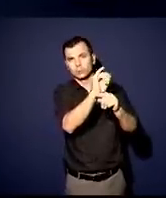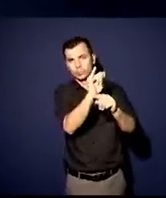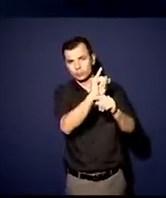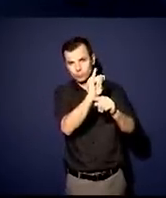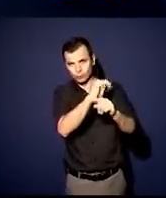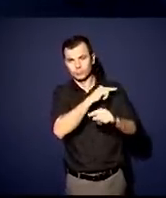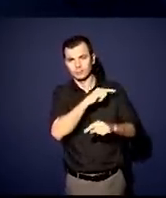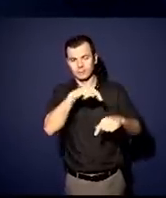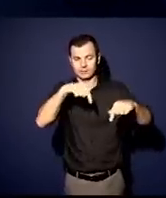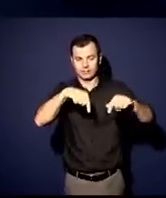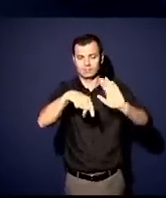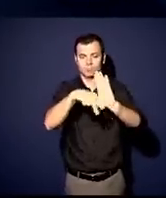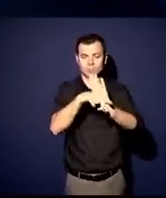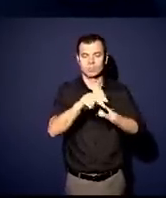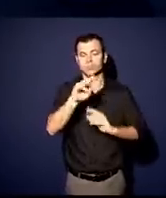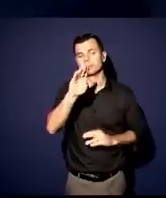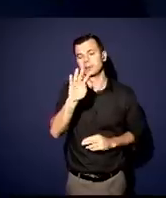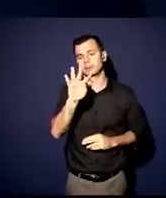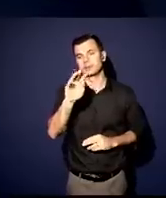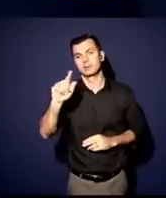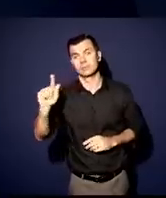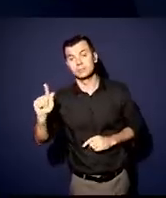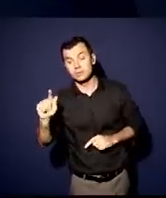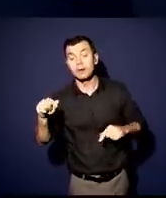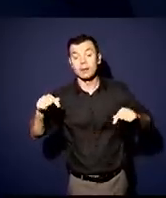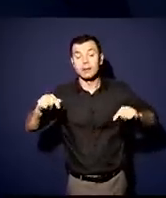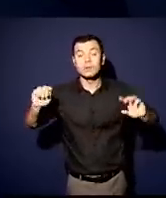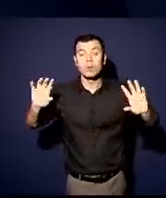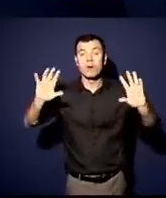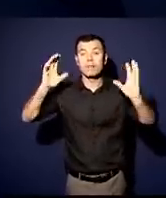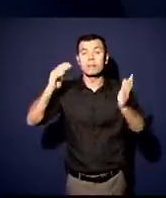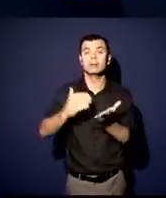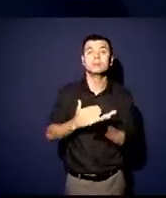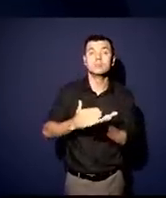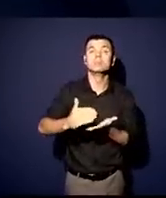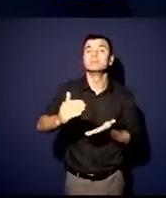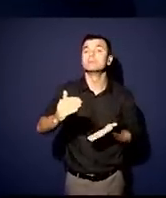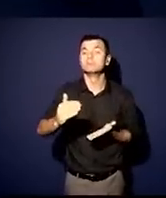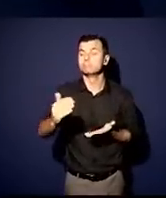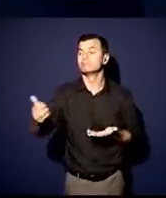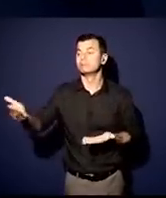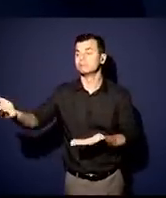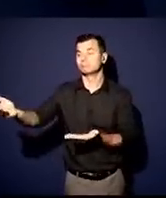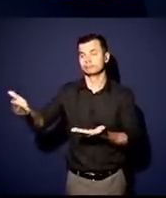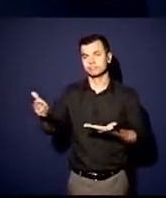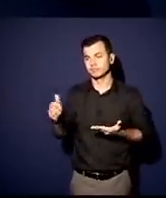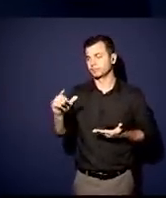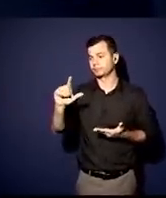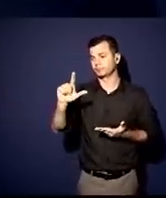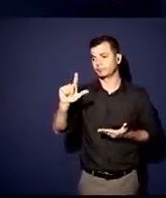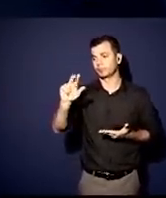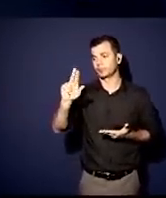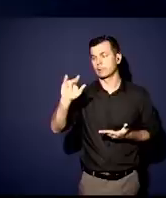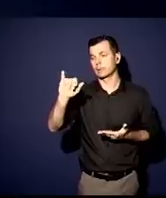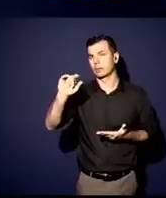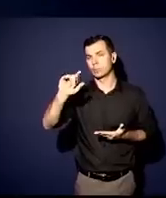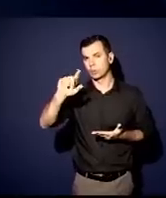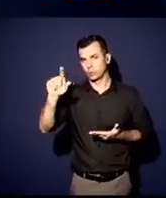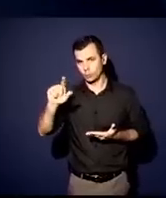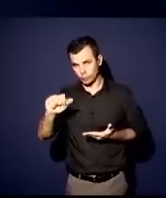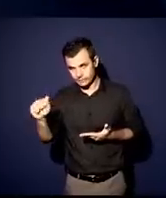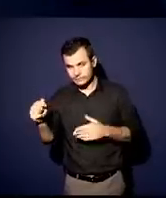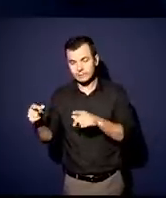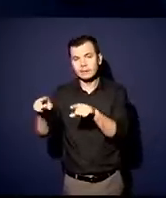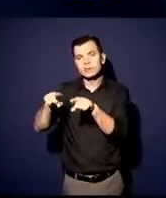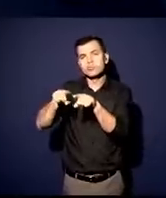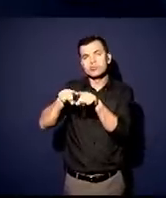BTG Pactual. E para darmos início a esse evento, gostaria de chamar ao palco Luiz Stuhlberger, sócio fundador